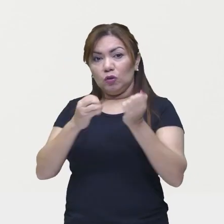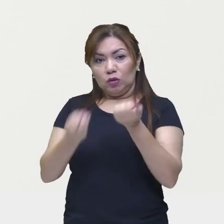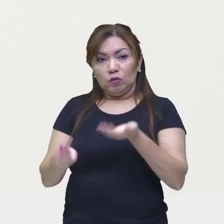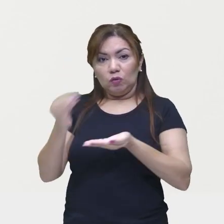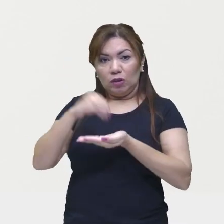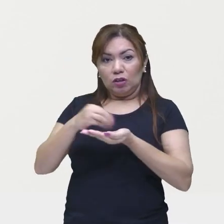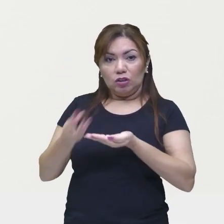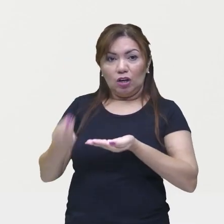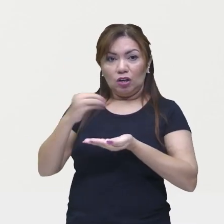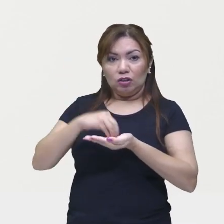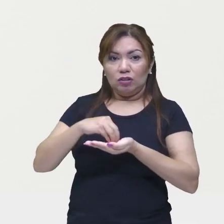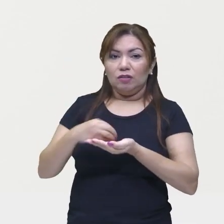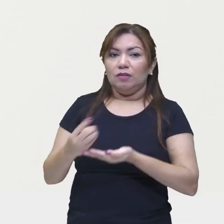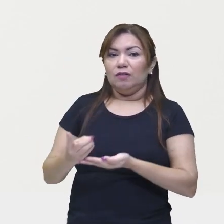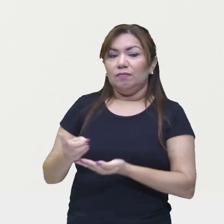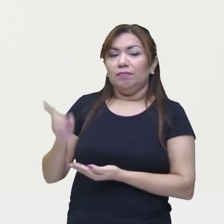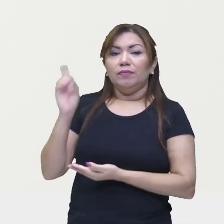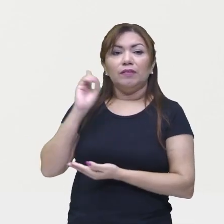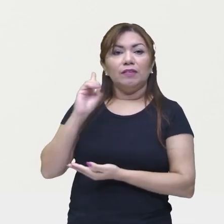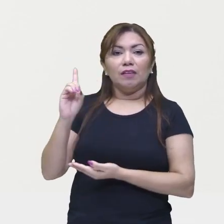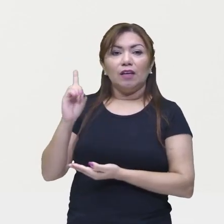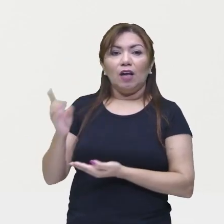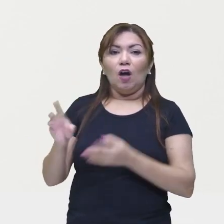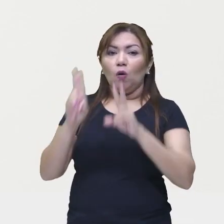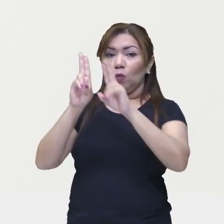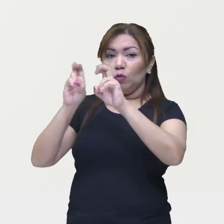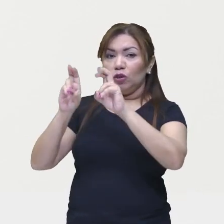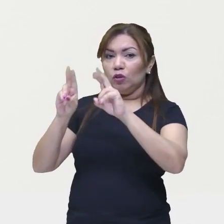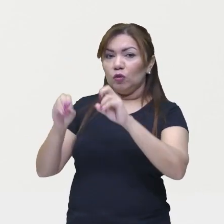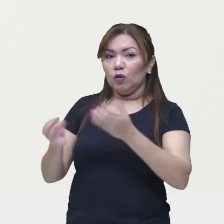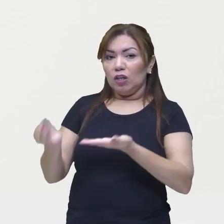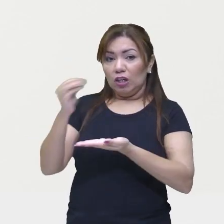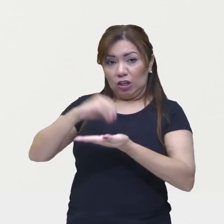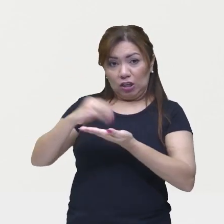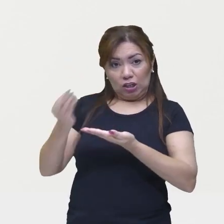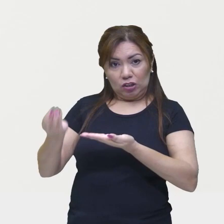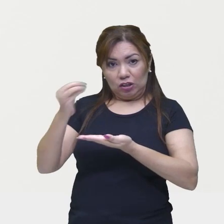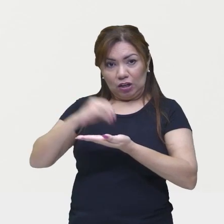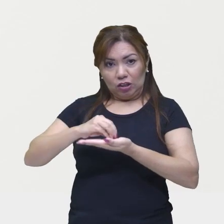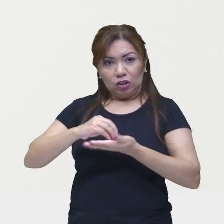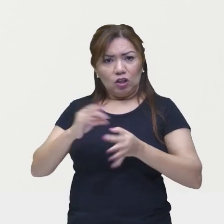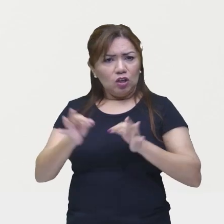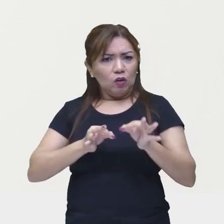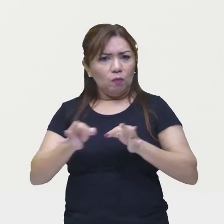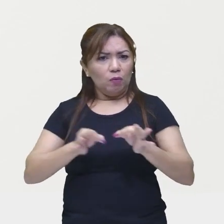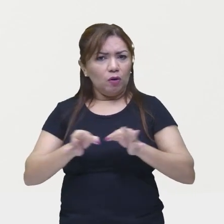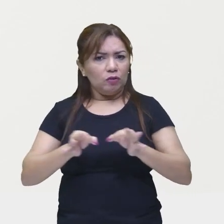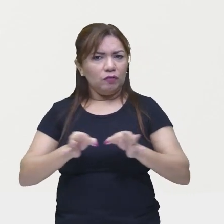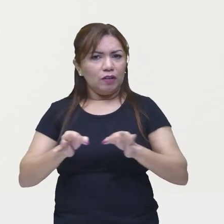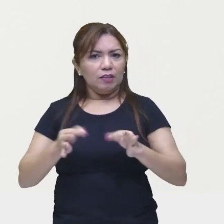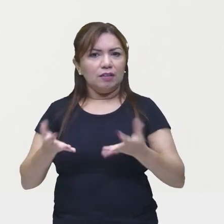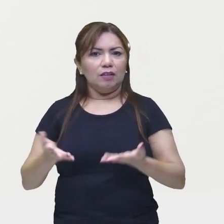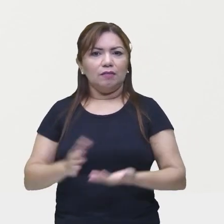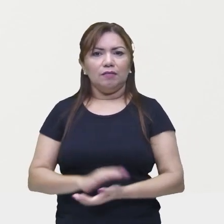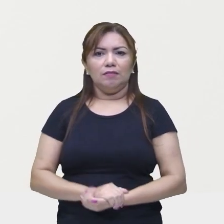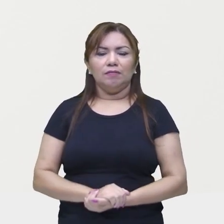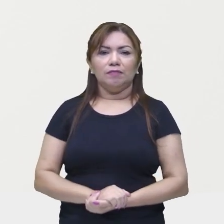e ingredientes. Letra D. Título, ingredientes